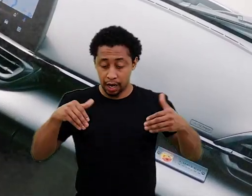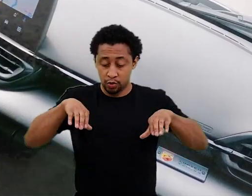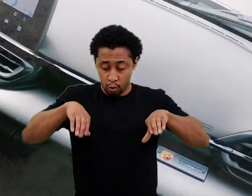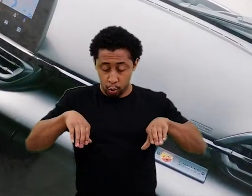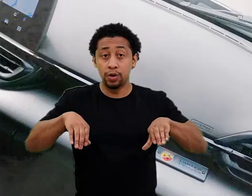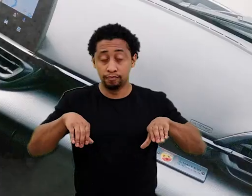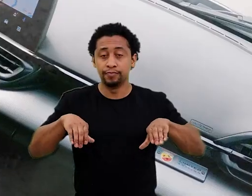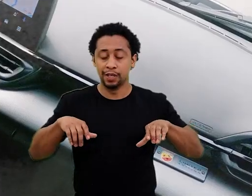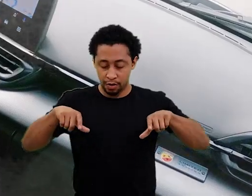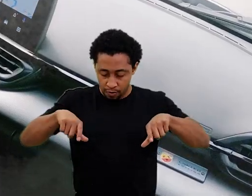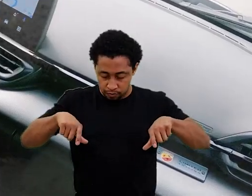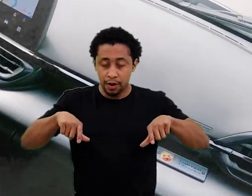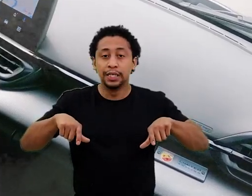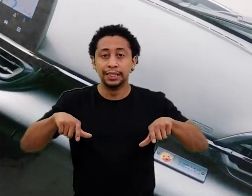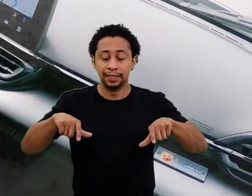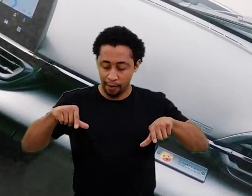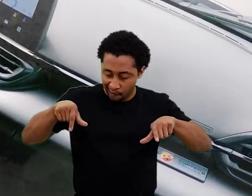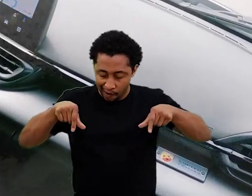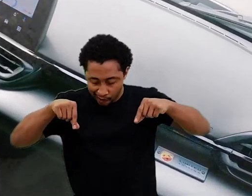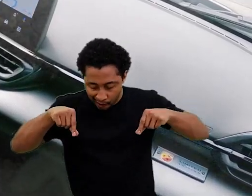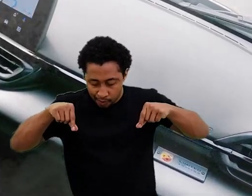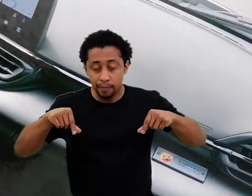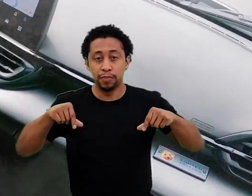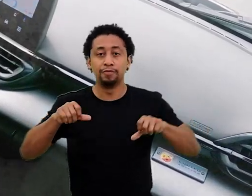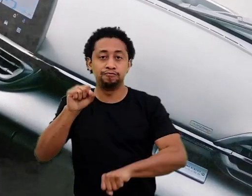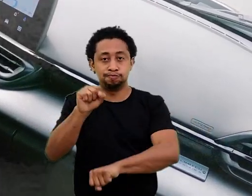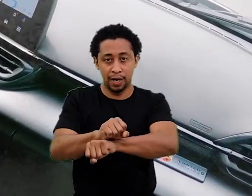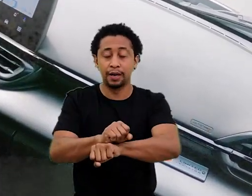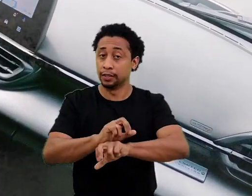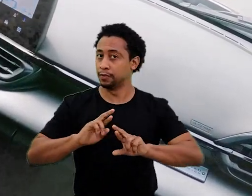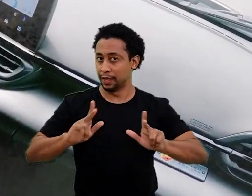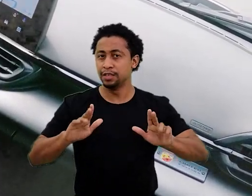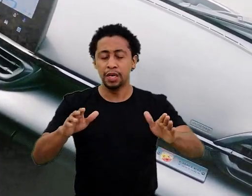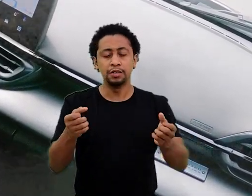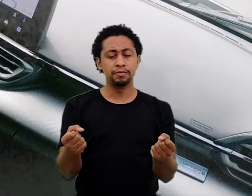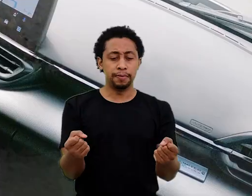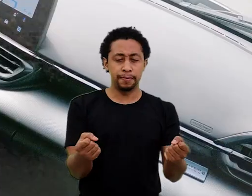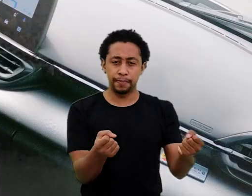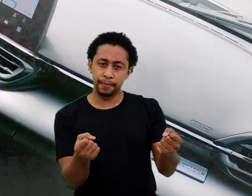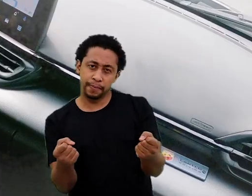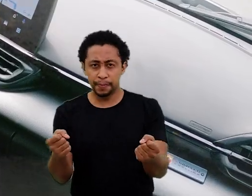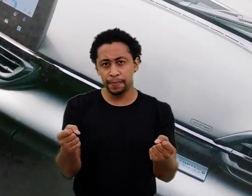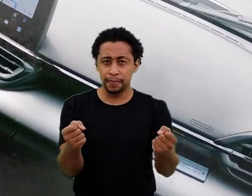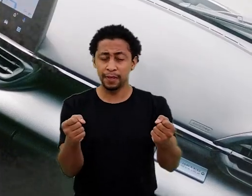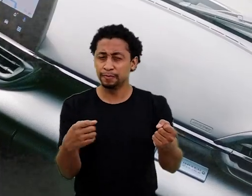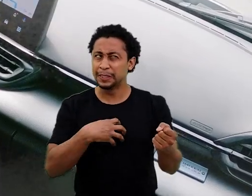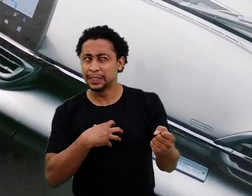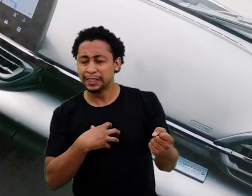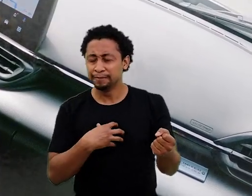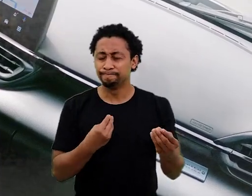na traseira, né? Em termos de performance de frenagem, na verdade, a gente tem um desempenho muito parelho, mas não deixa de ser